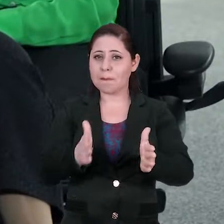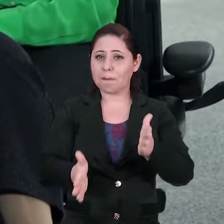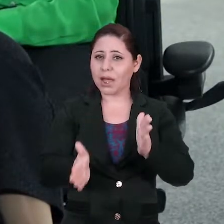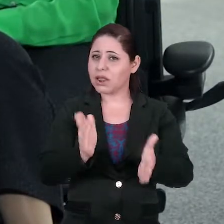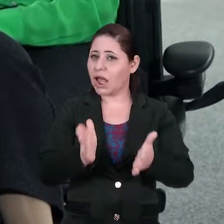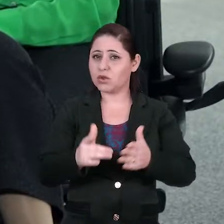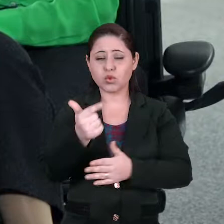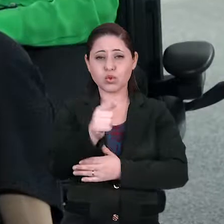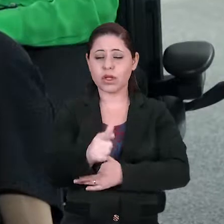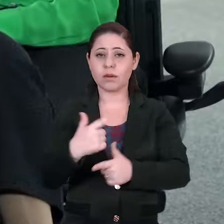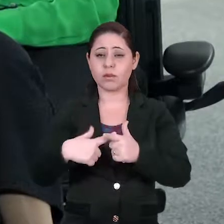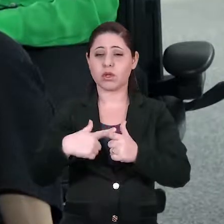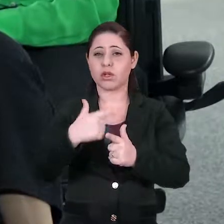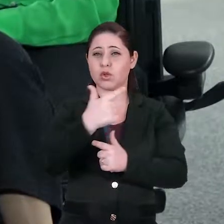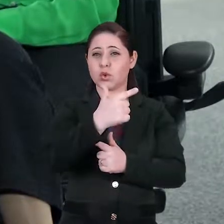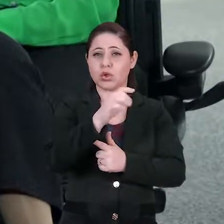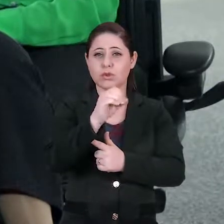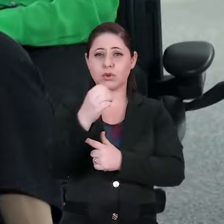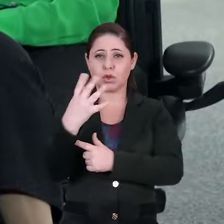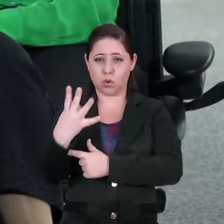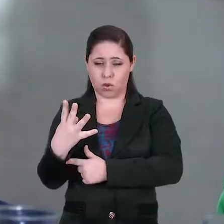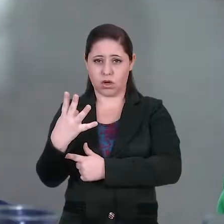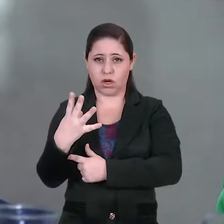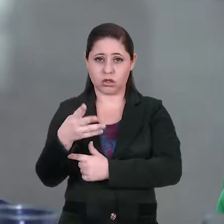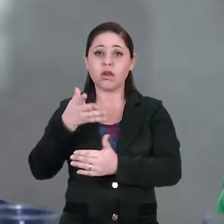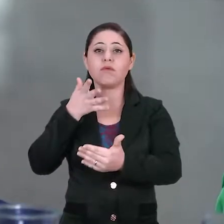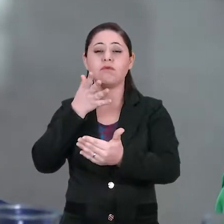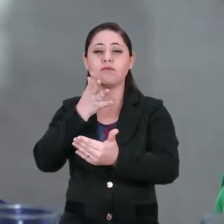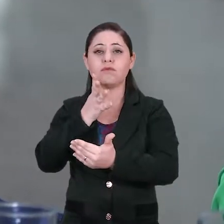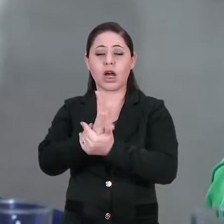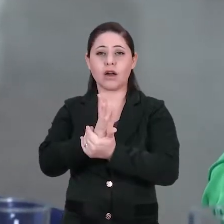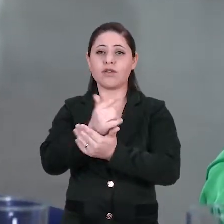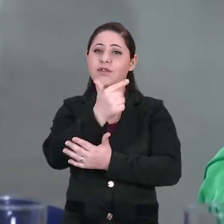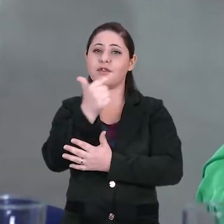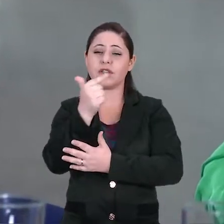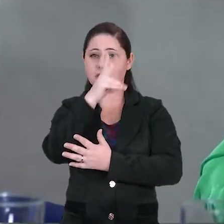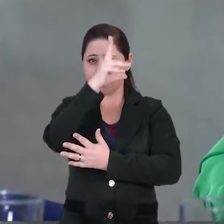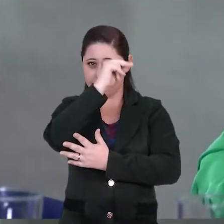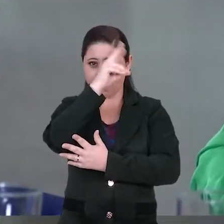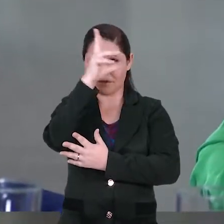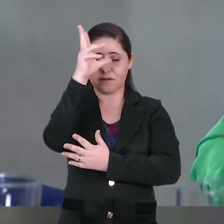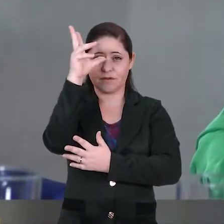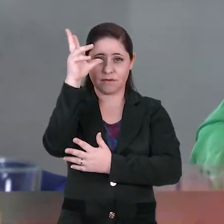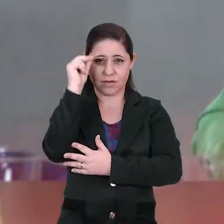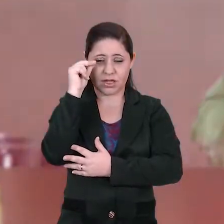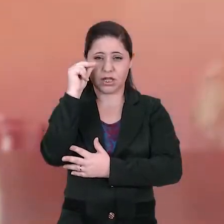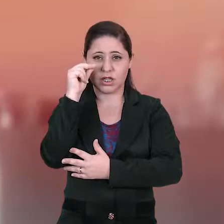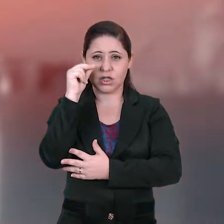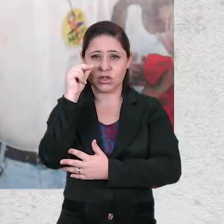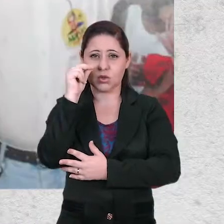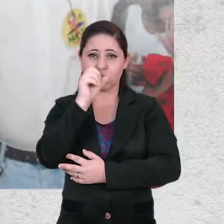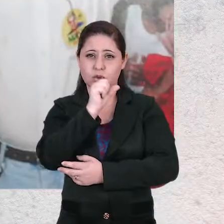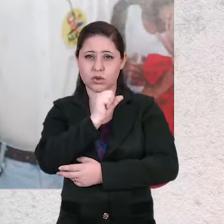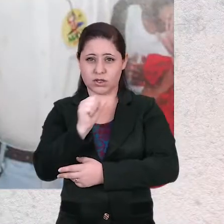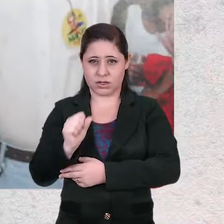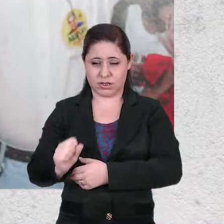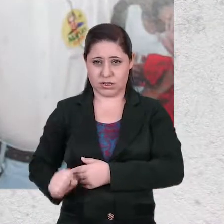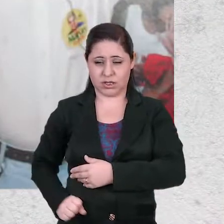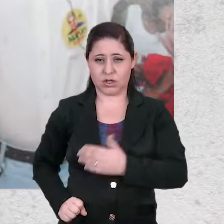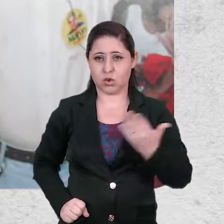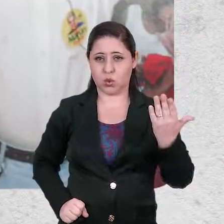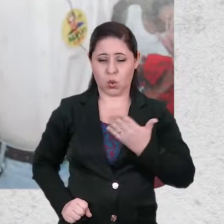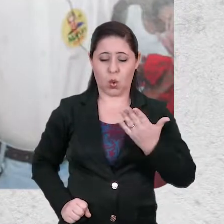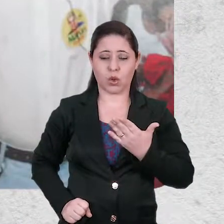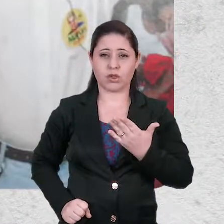por pouco tempo, porque em 2004... você é eleita vice-prefeita na chapa do atual senador, na época prefeito,